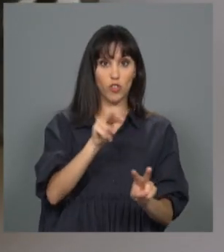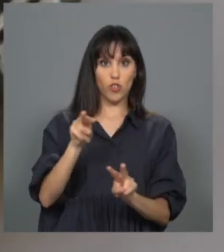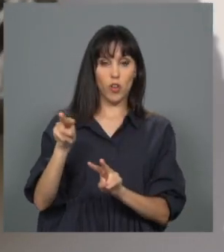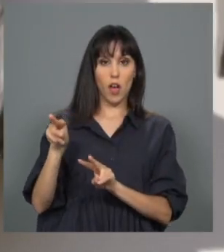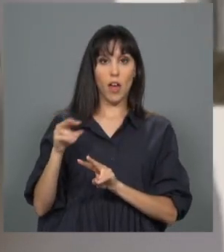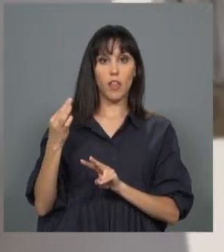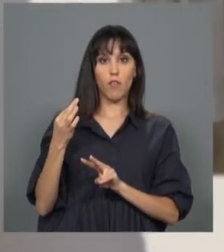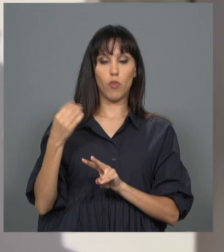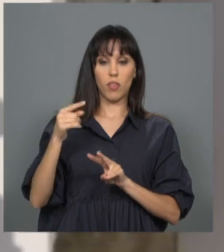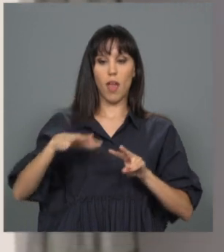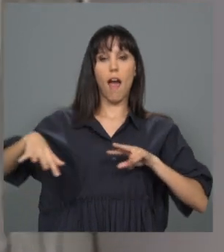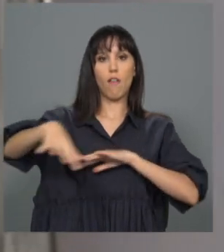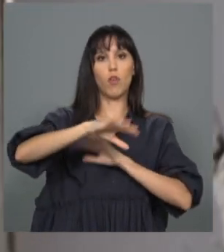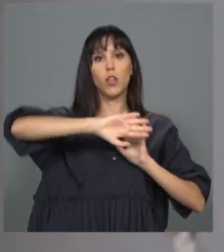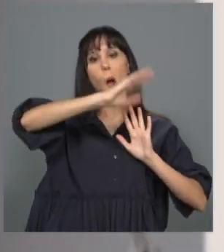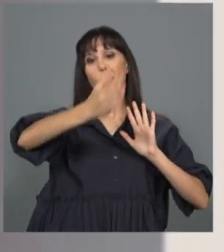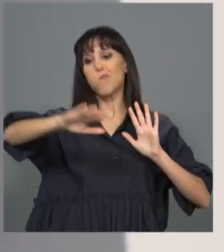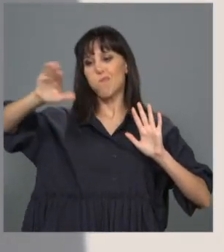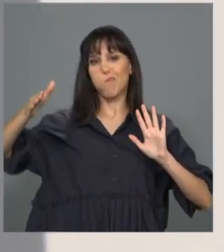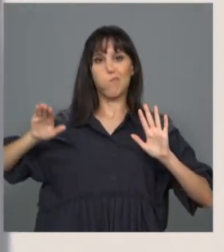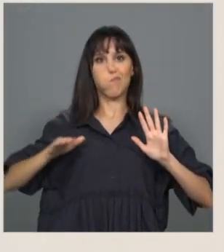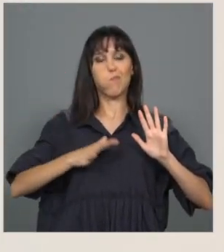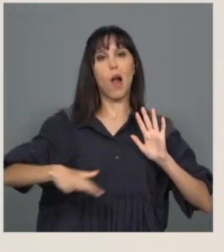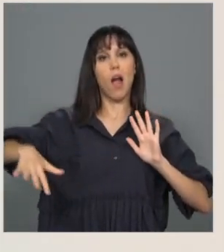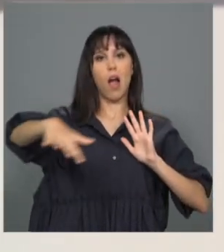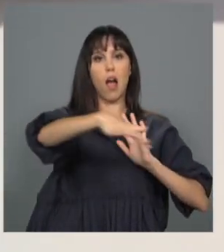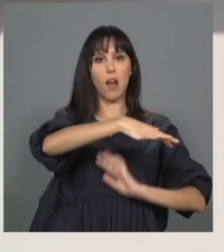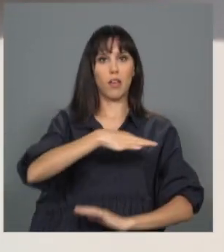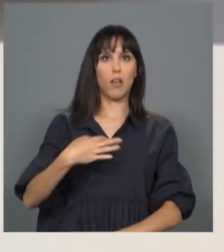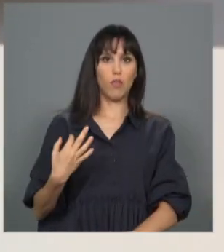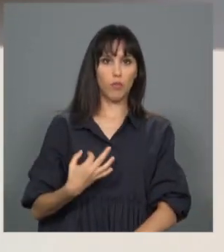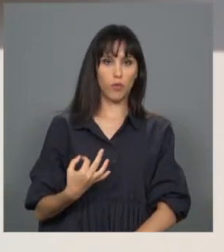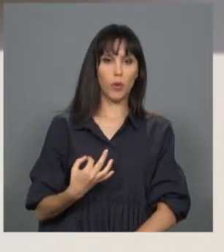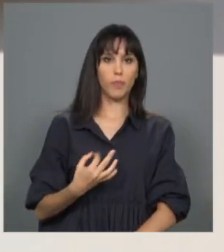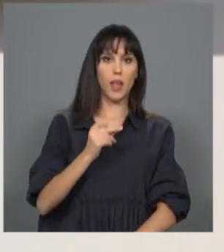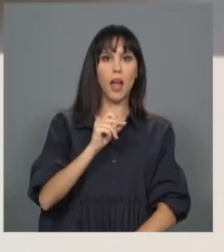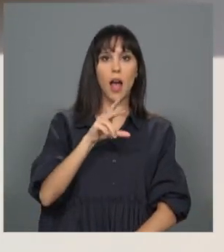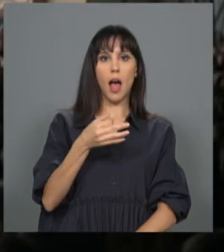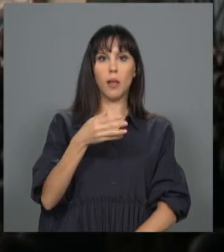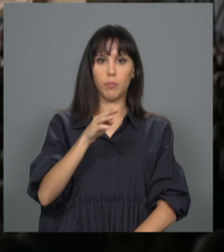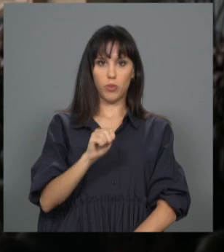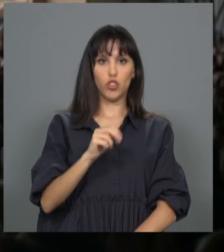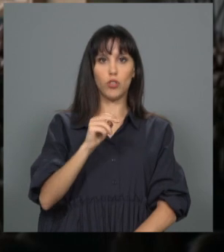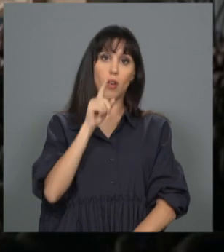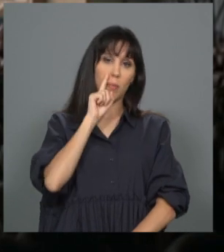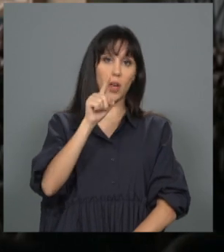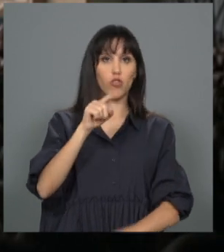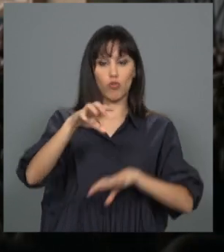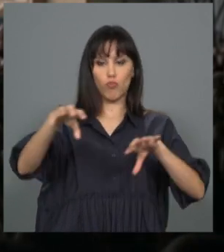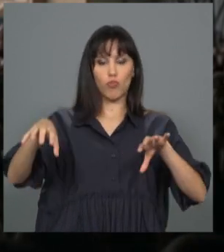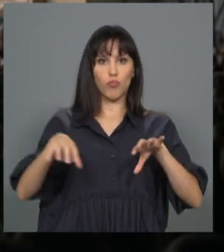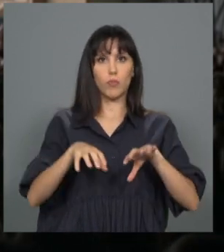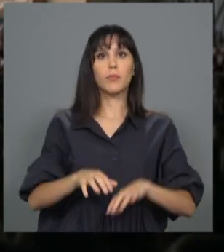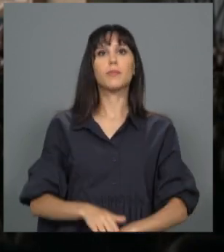pelas montanhas que são as fraldas dos Alpes alemães. E é um projeto que